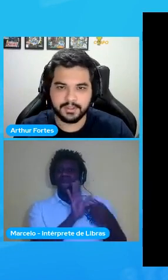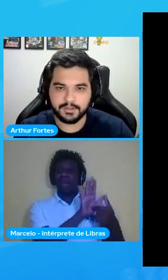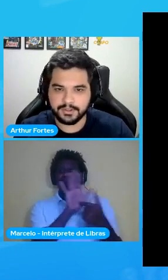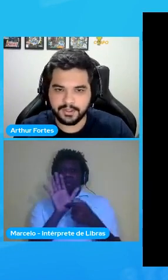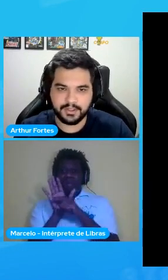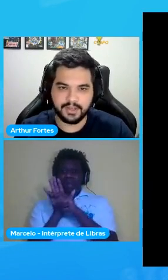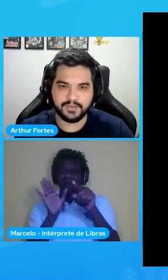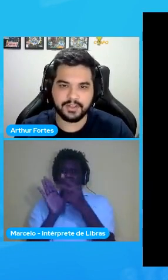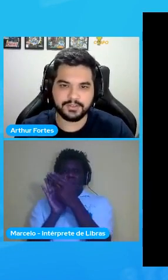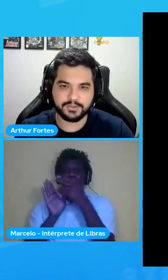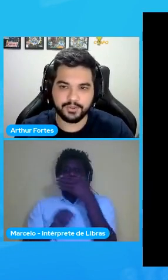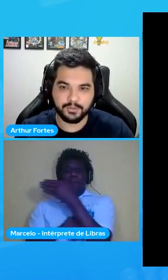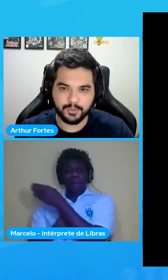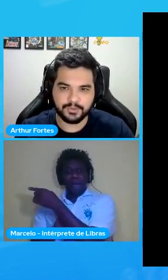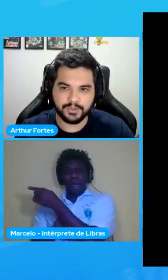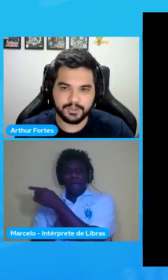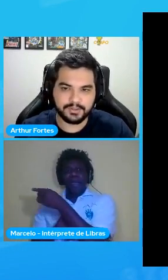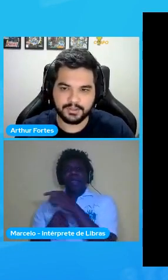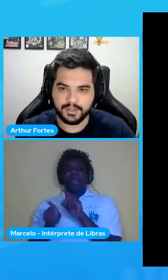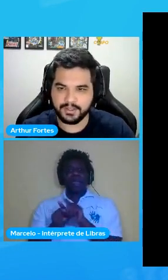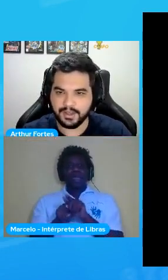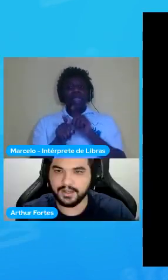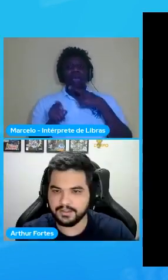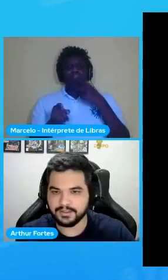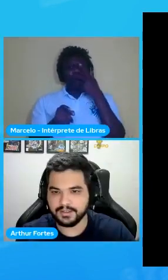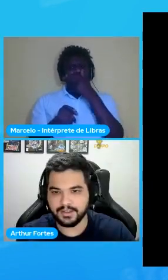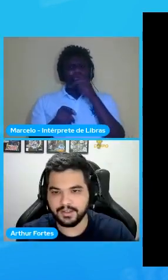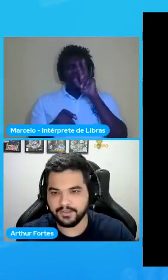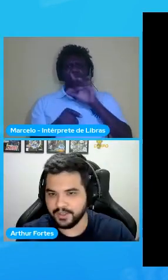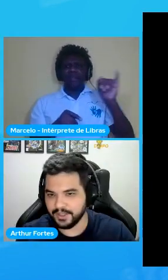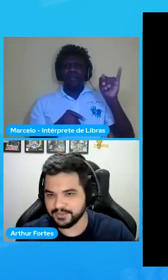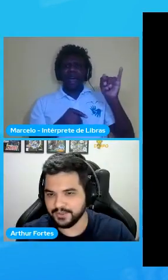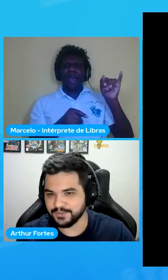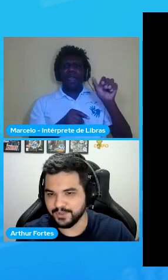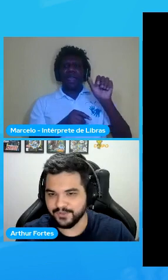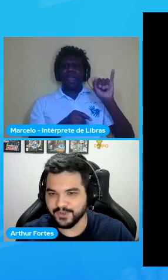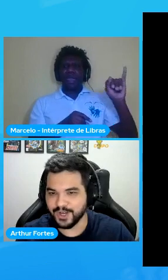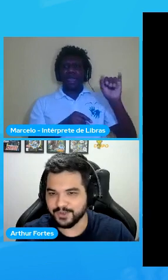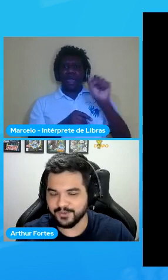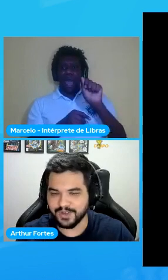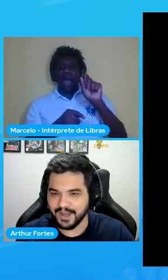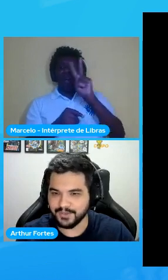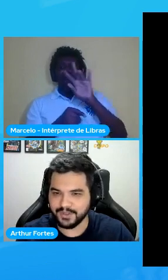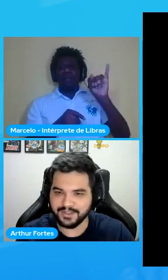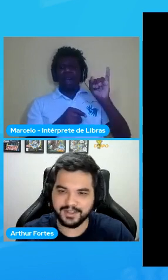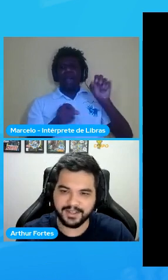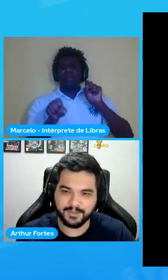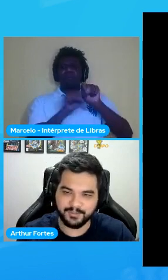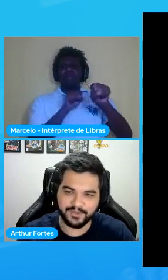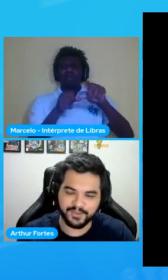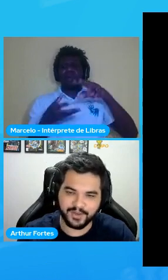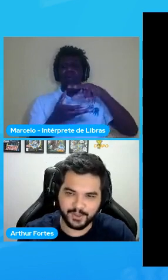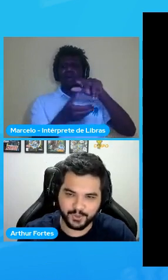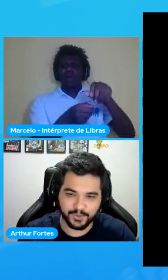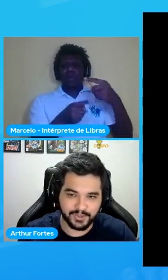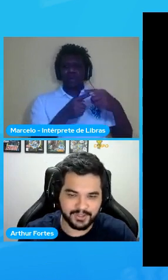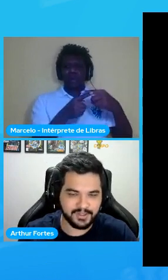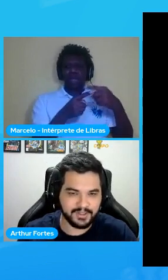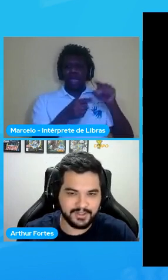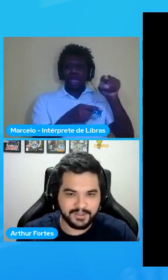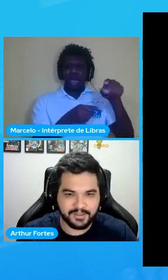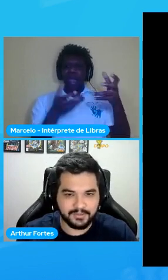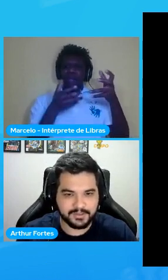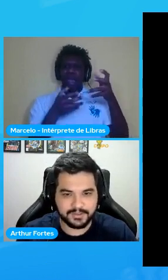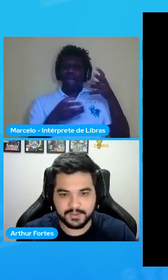que nossa a IA vai destruir o mundo e a IA ela na verdade em vez de prever um gato ali ela termina prevendo um cachorro